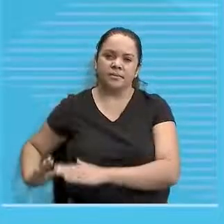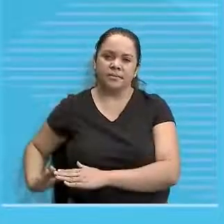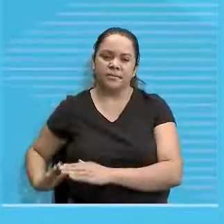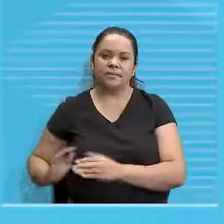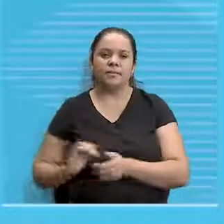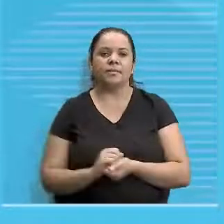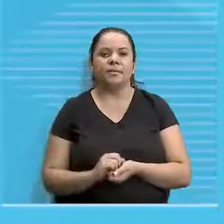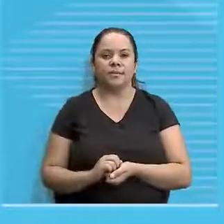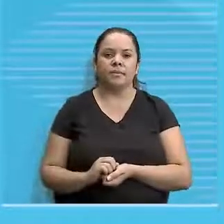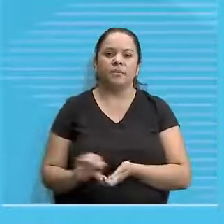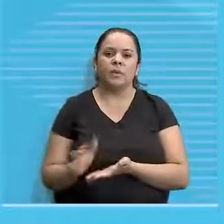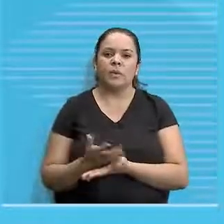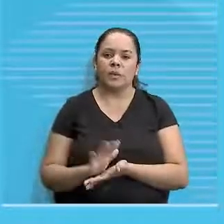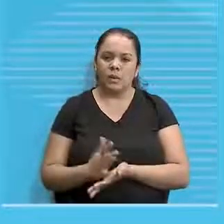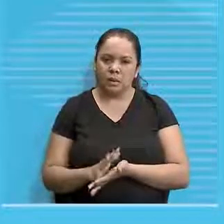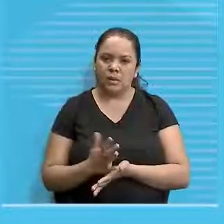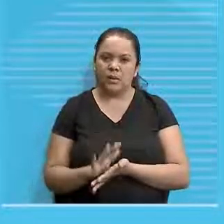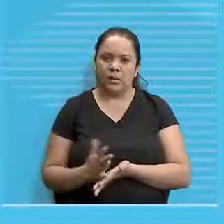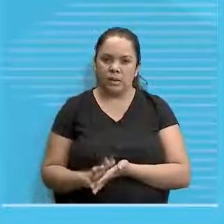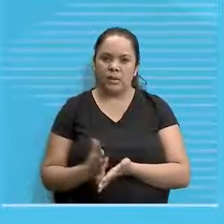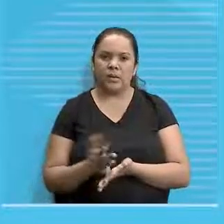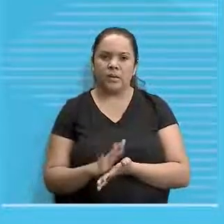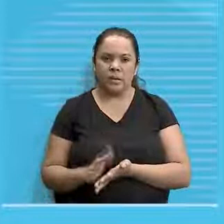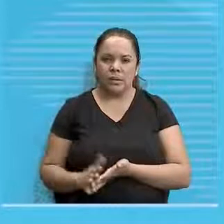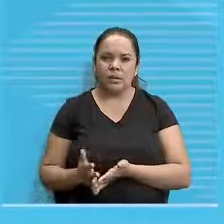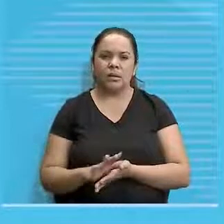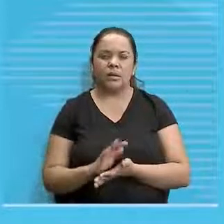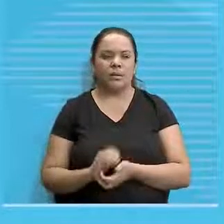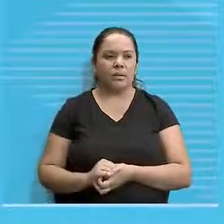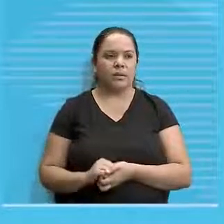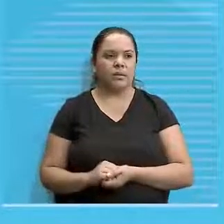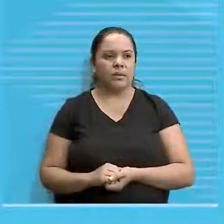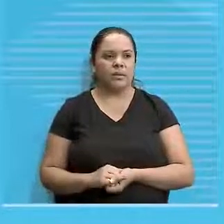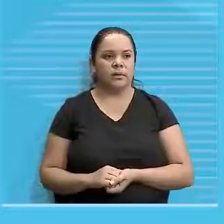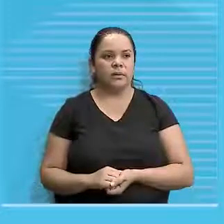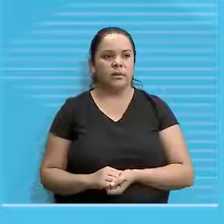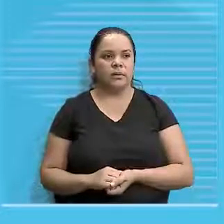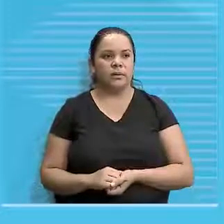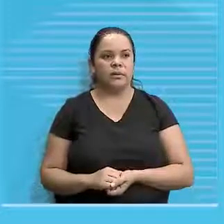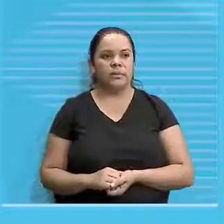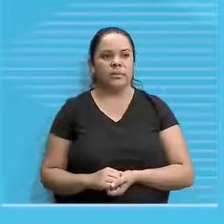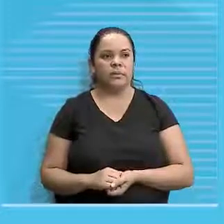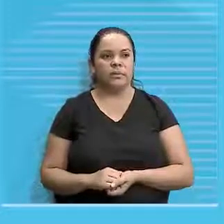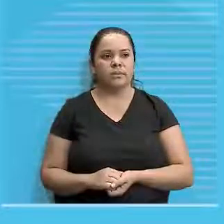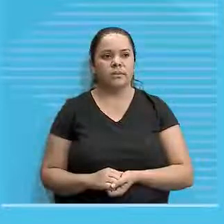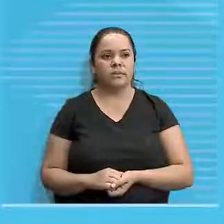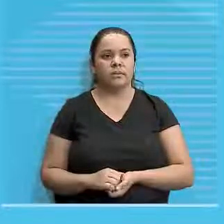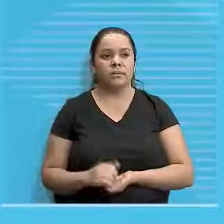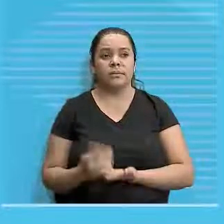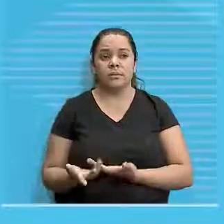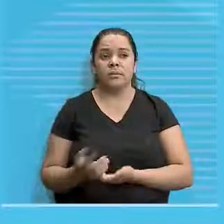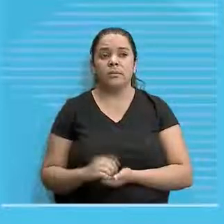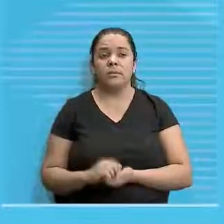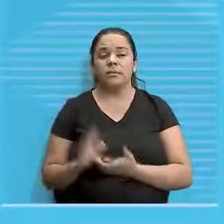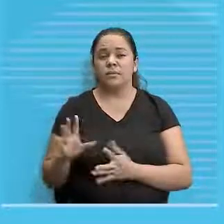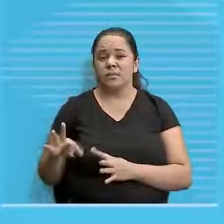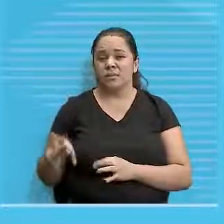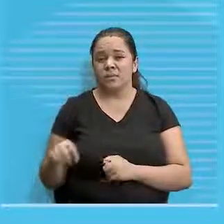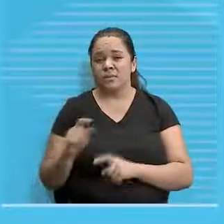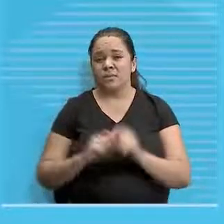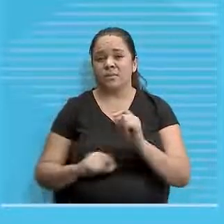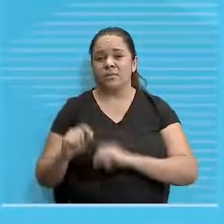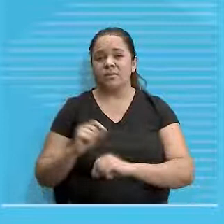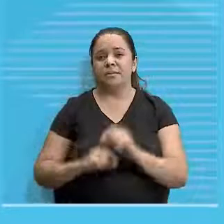que pareça, são famosas, né? Fora do país. E aí, isso aí é todo um estereótipo,